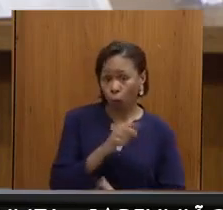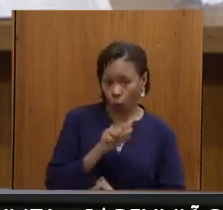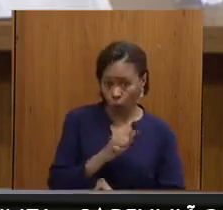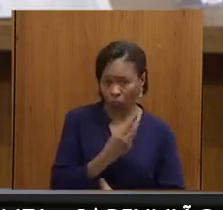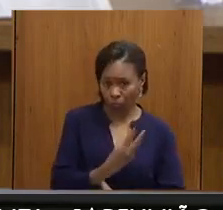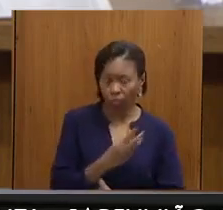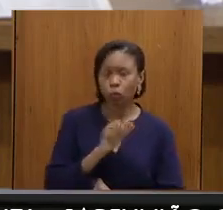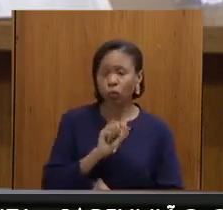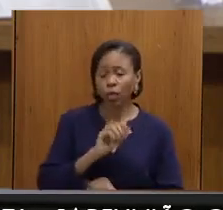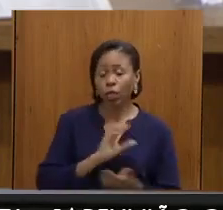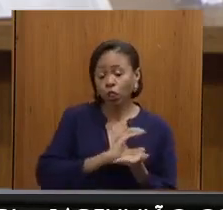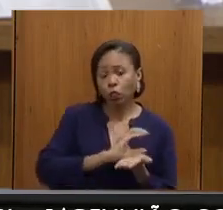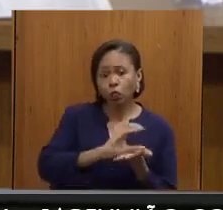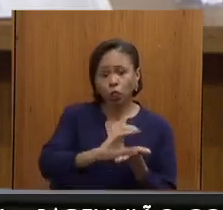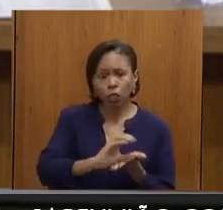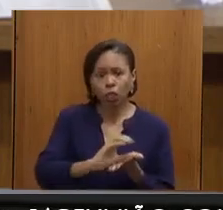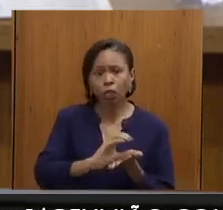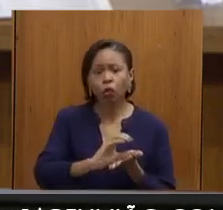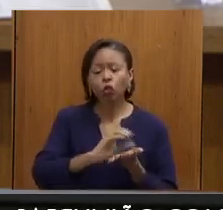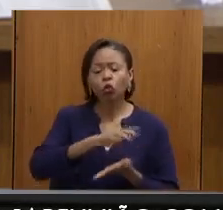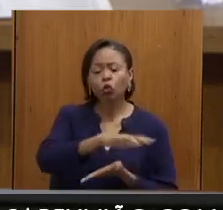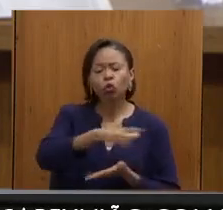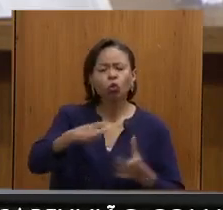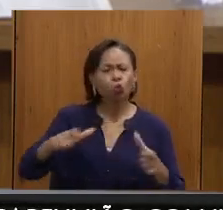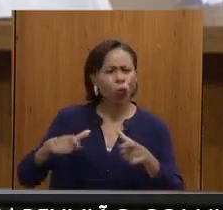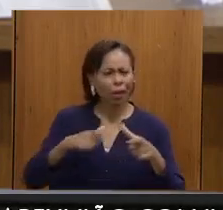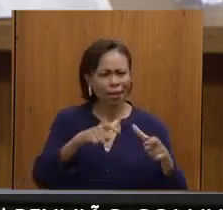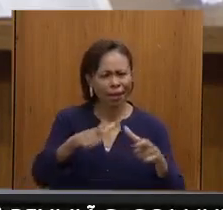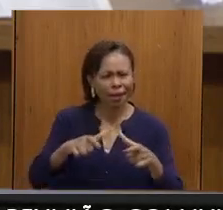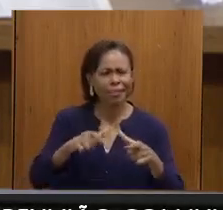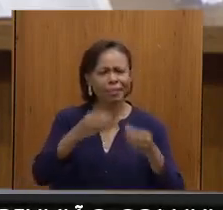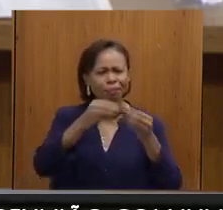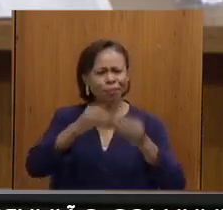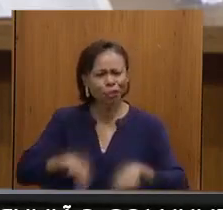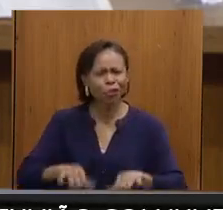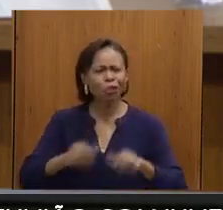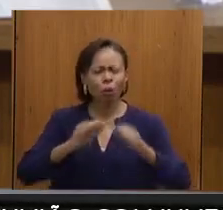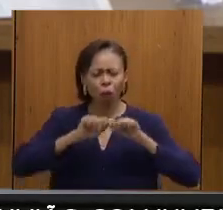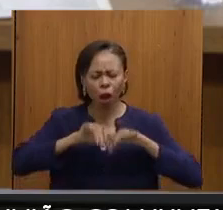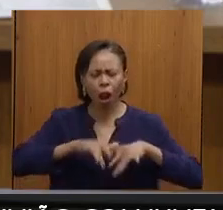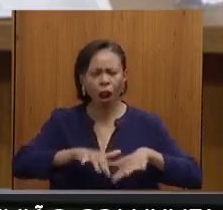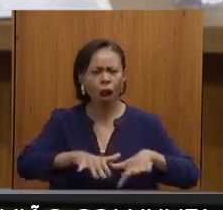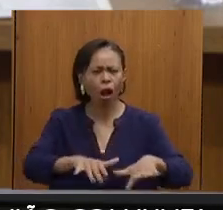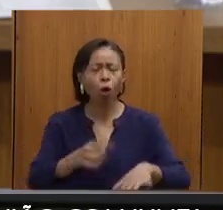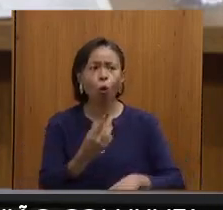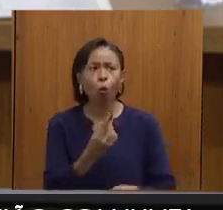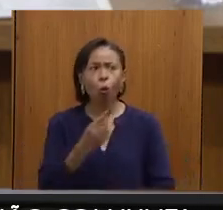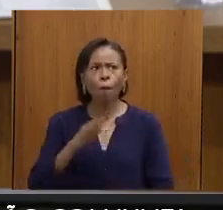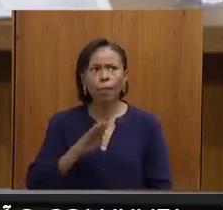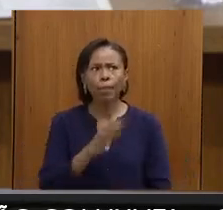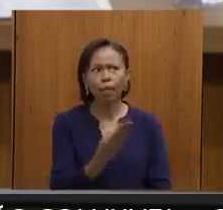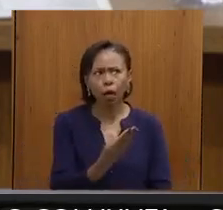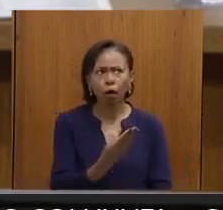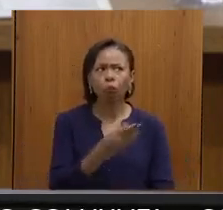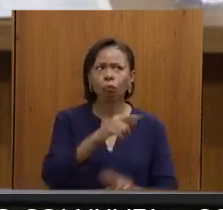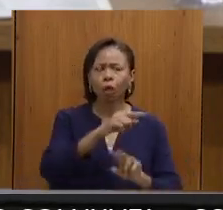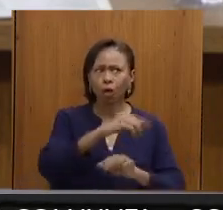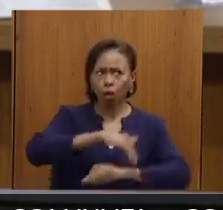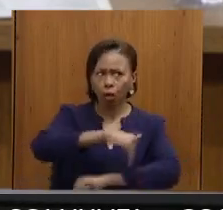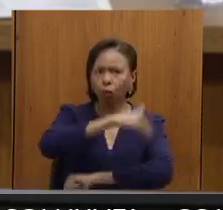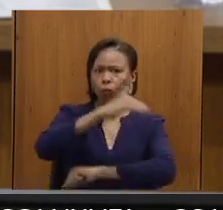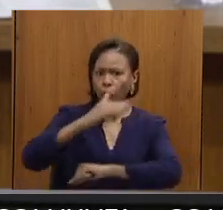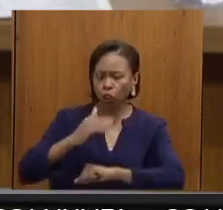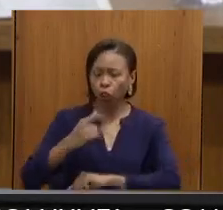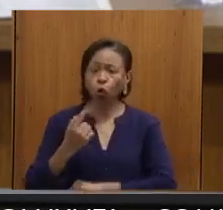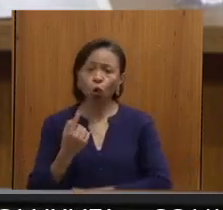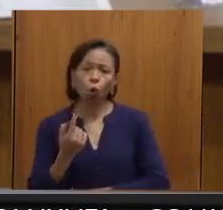atingidos pelo desastre de Brumadinho, os 26 municípios, um bilhão e meio para Brumadinho, outros dois bilhões e meio para